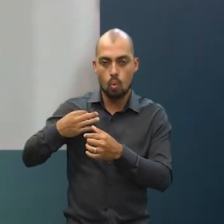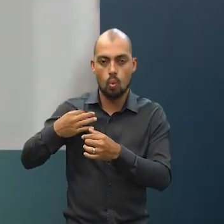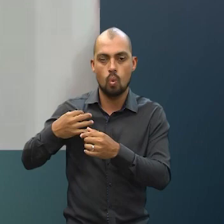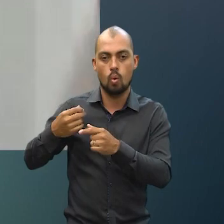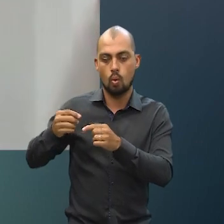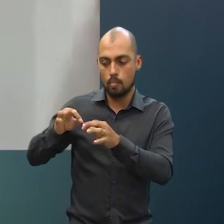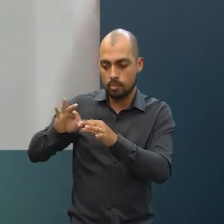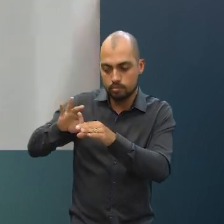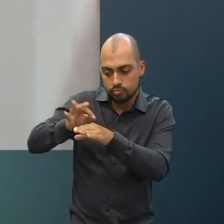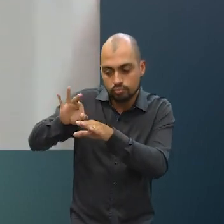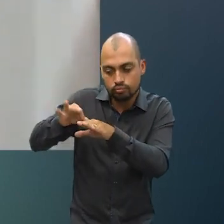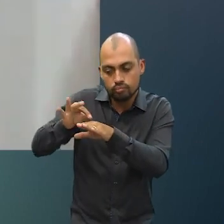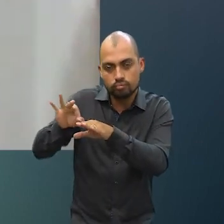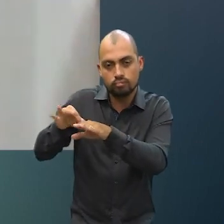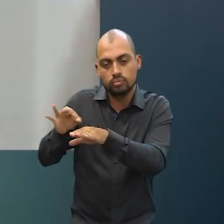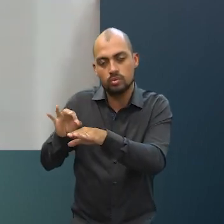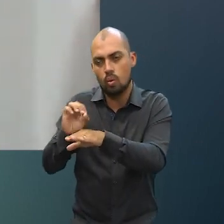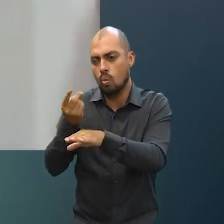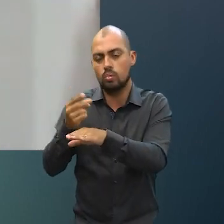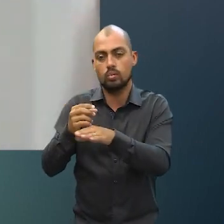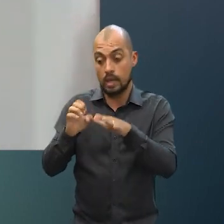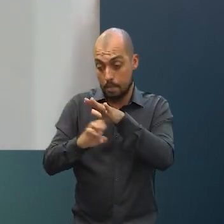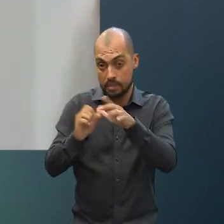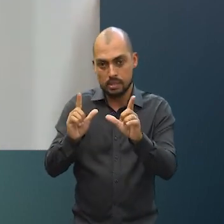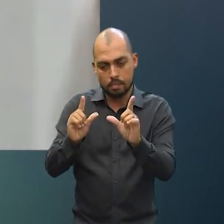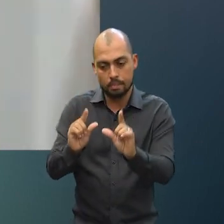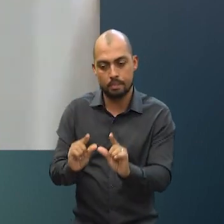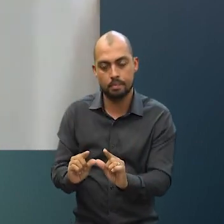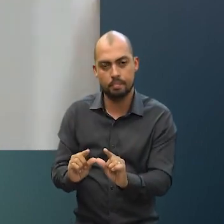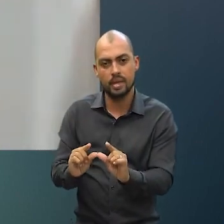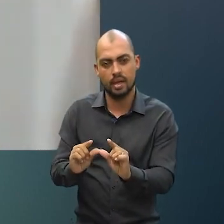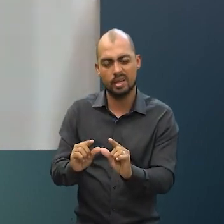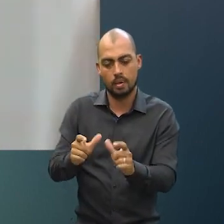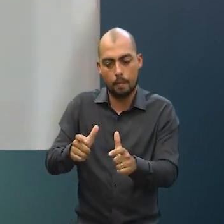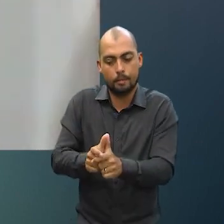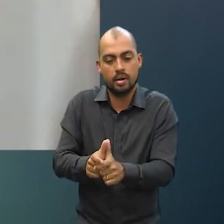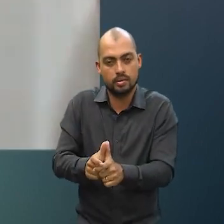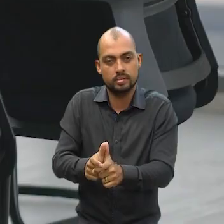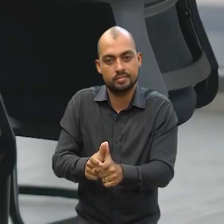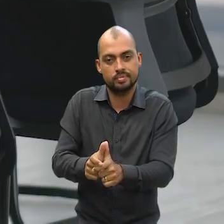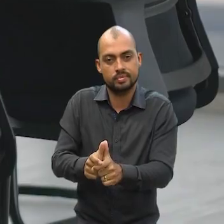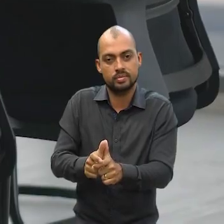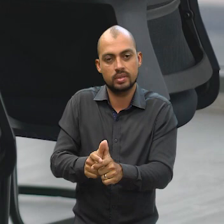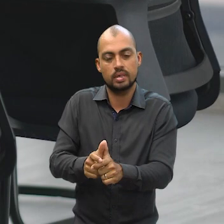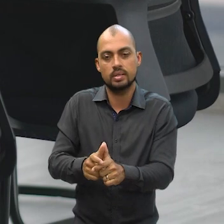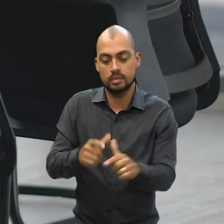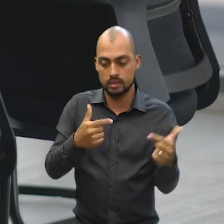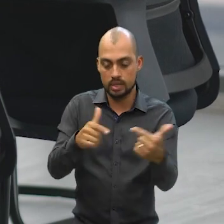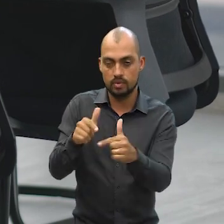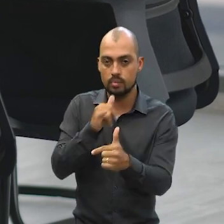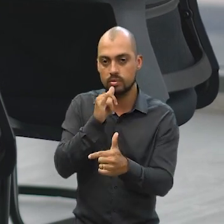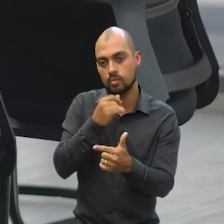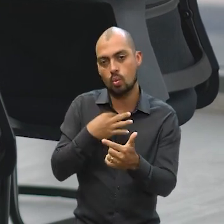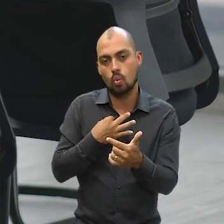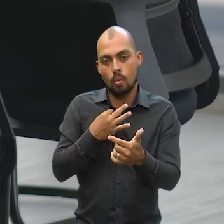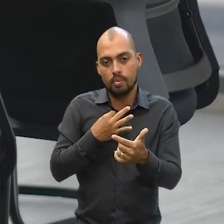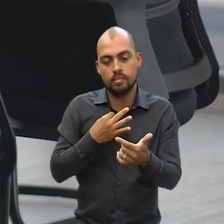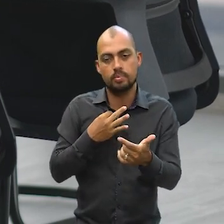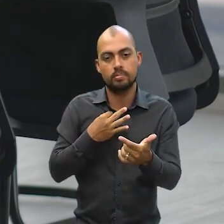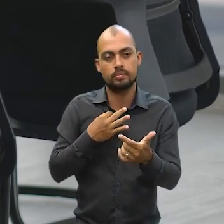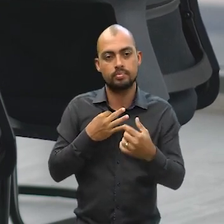mesmo pequenos negócios, assim, pequenos comércios, principalmente, né? Que trabalhava ali com roupa, esse tipo de